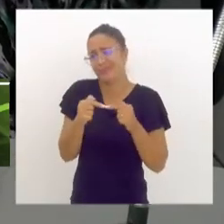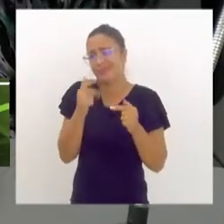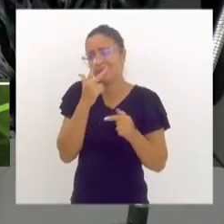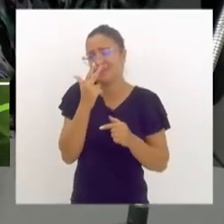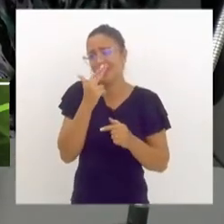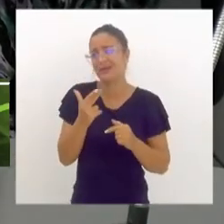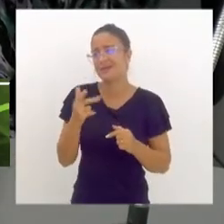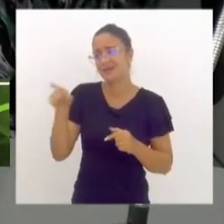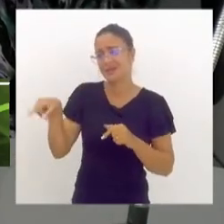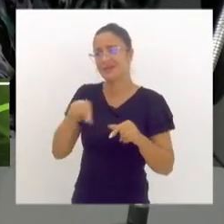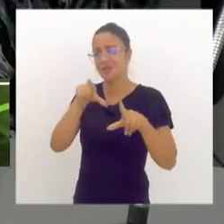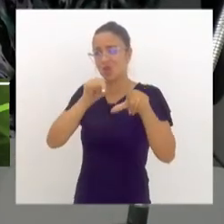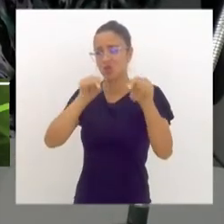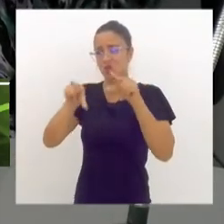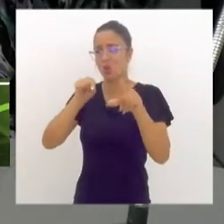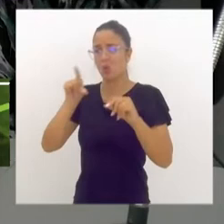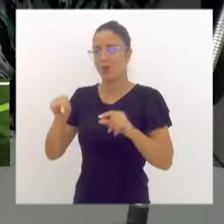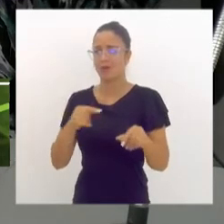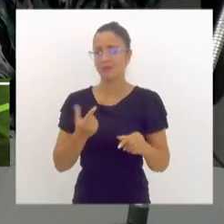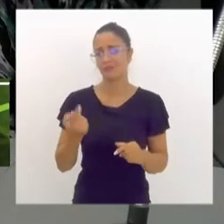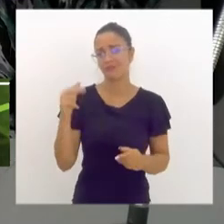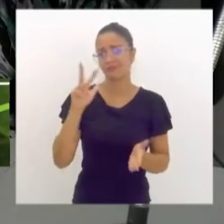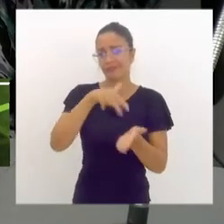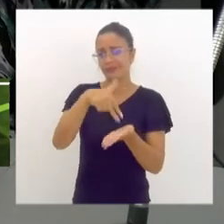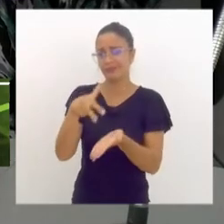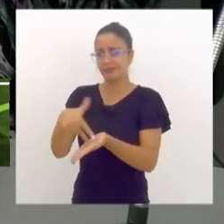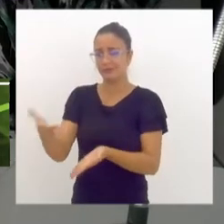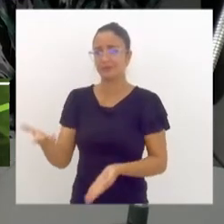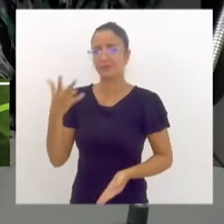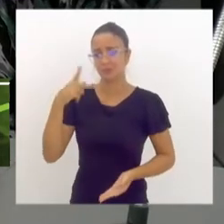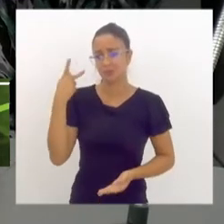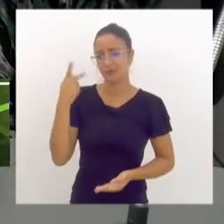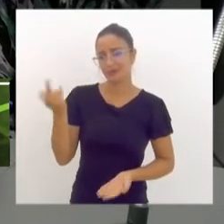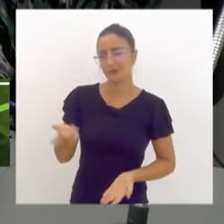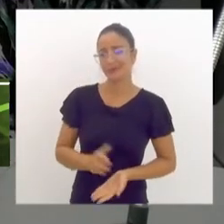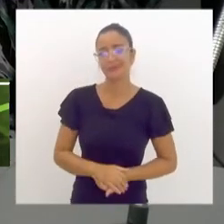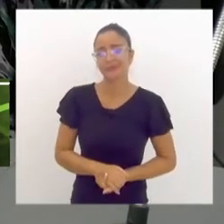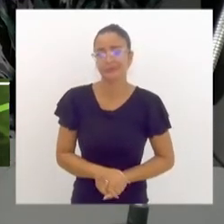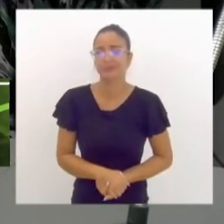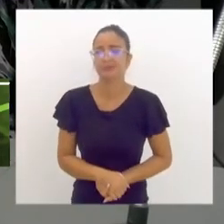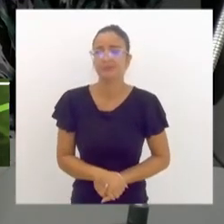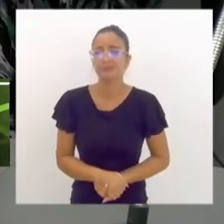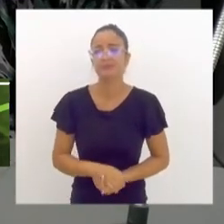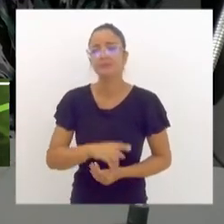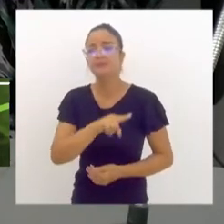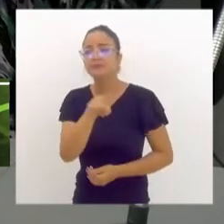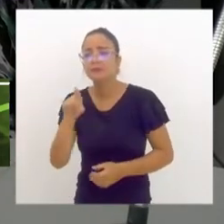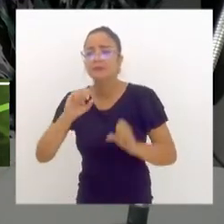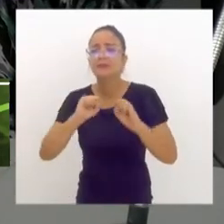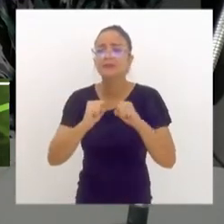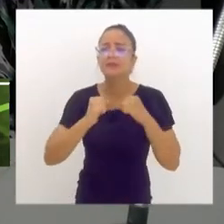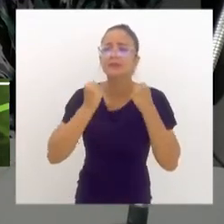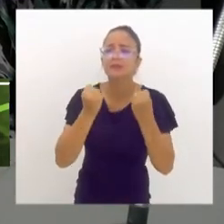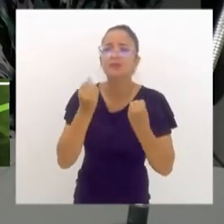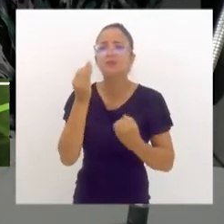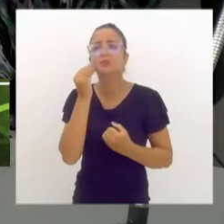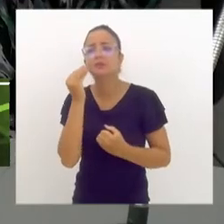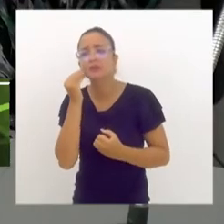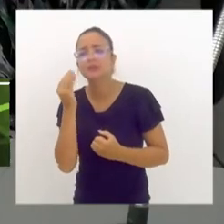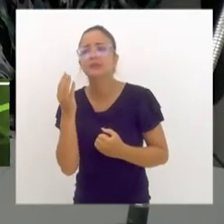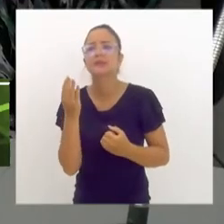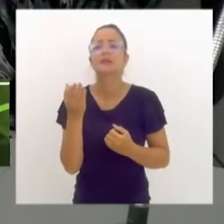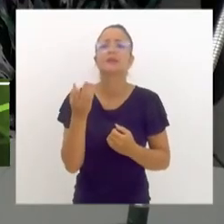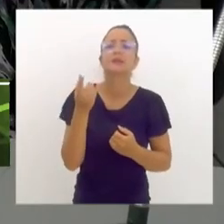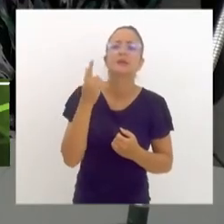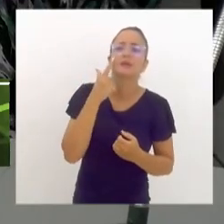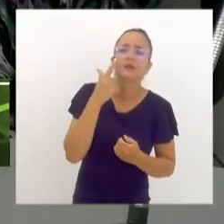ia pedir que vocês compartilhassem todo esse esforço que vocês fizeram para tentar obter uma unidade administrativa